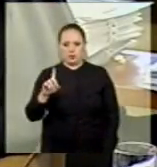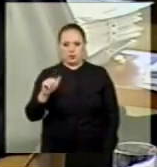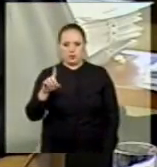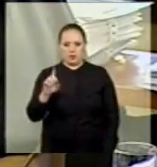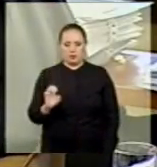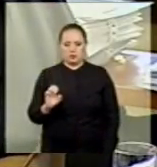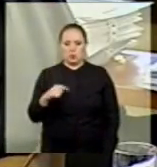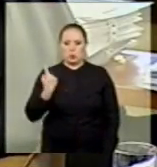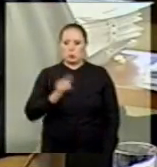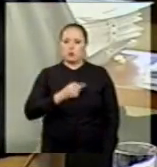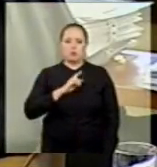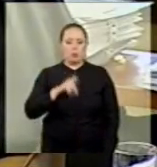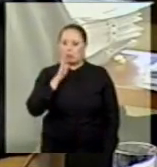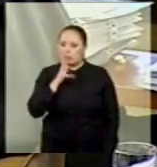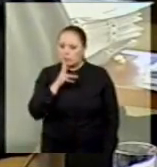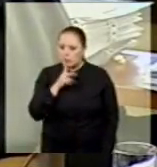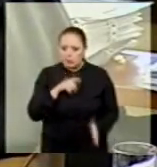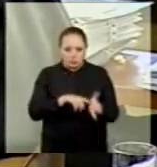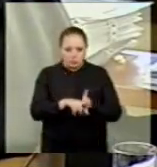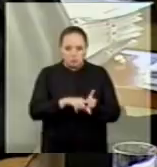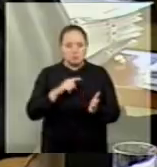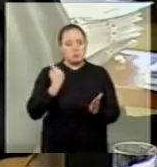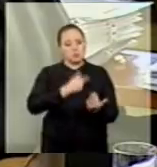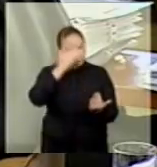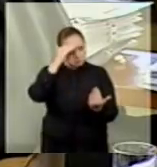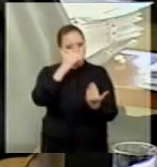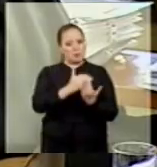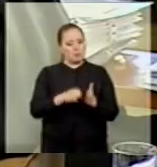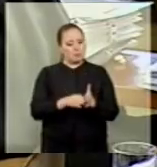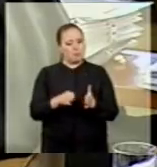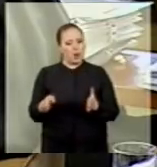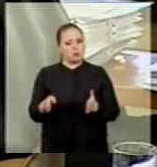investigações, está em dia com elas.